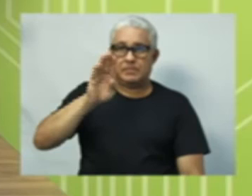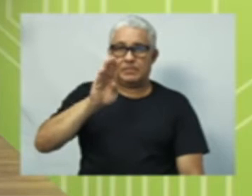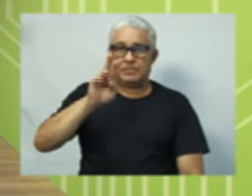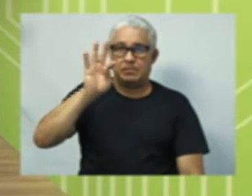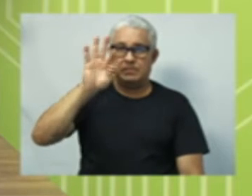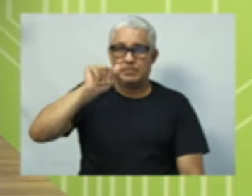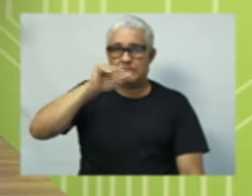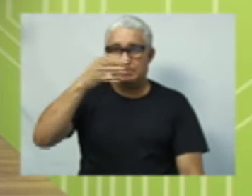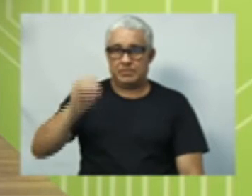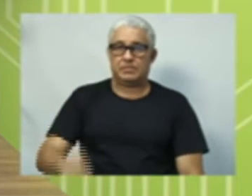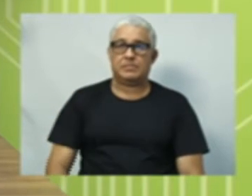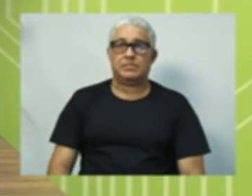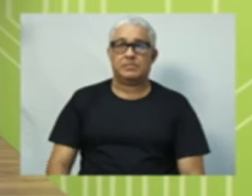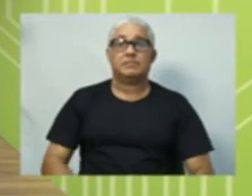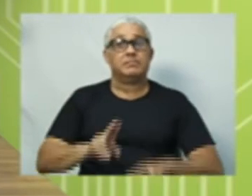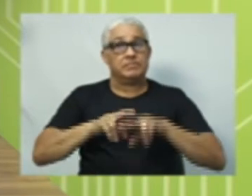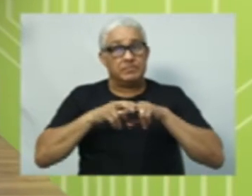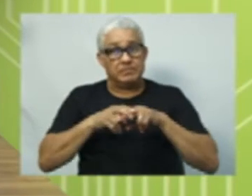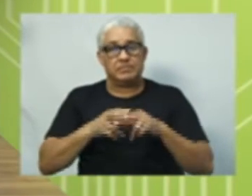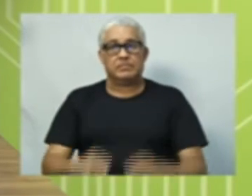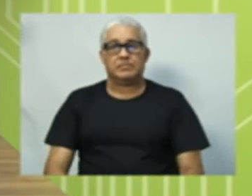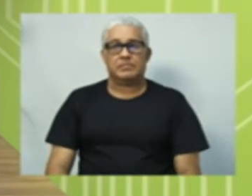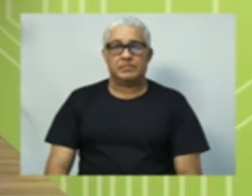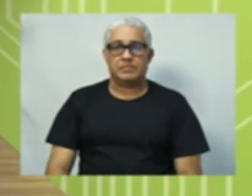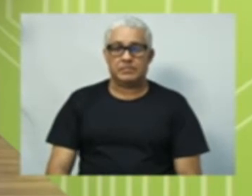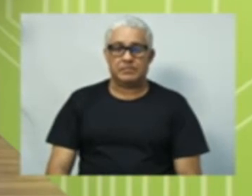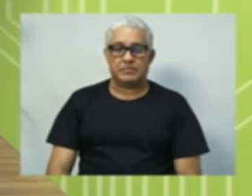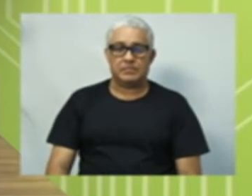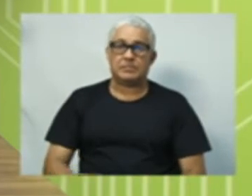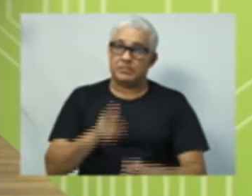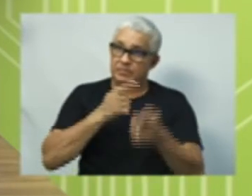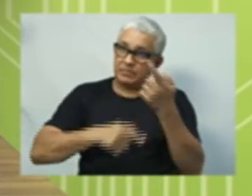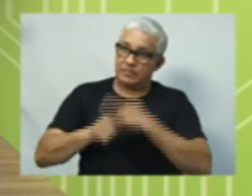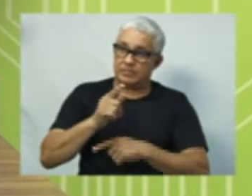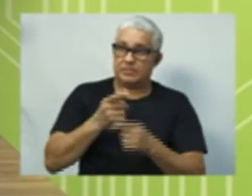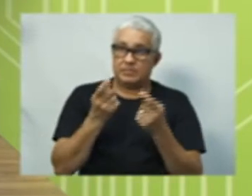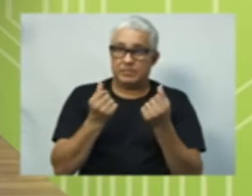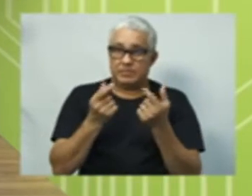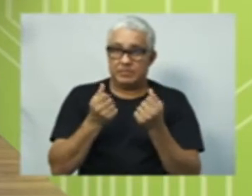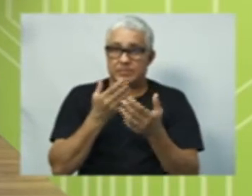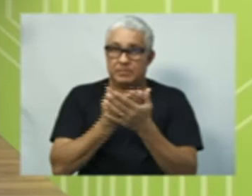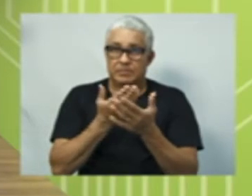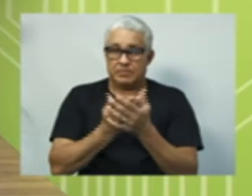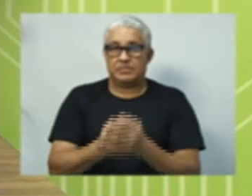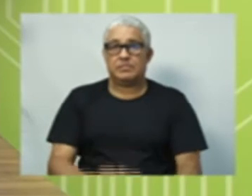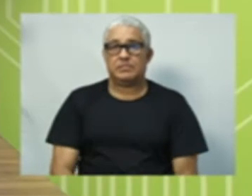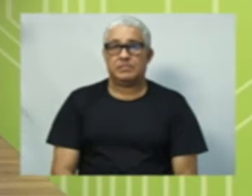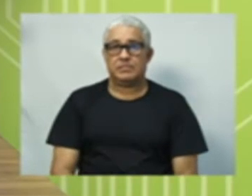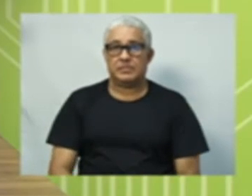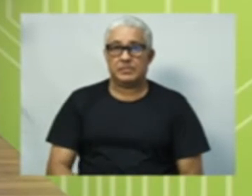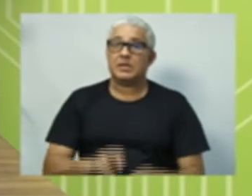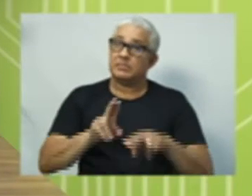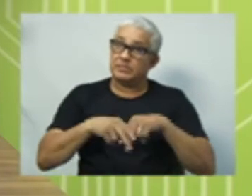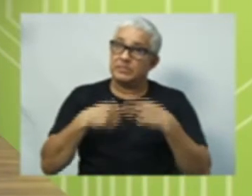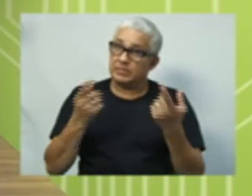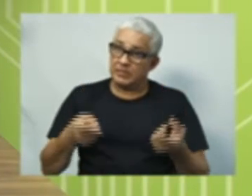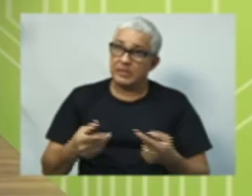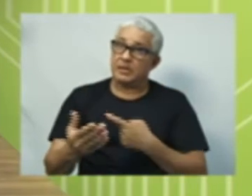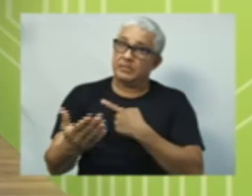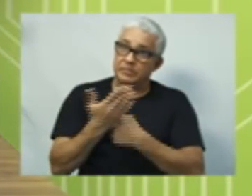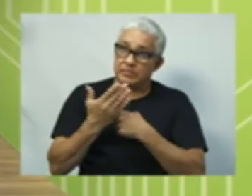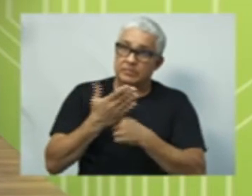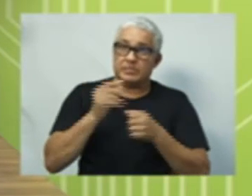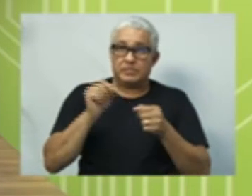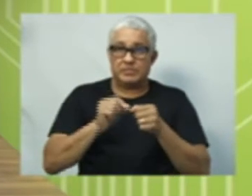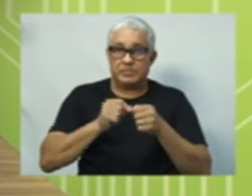sua empresa. Portanto, gestão tributária, estudar gestão tributária é para isso, para nos ajudarmos a